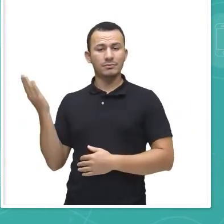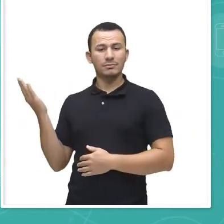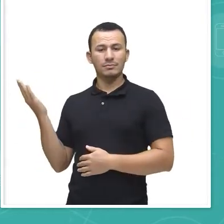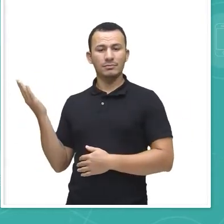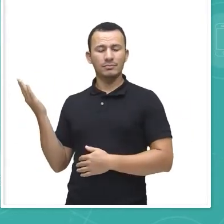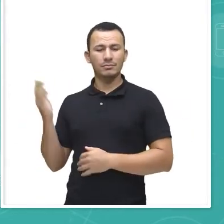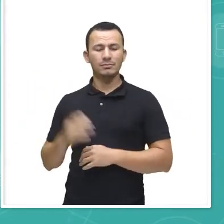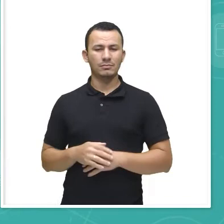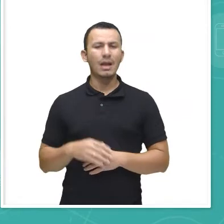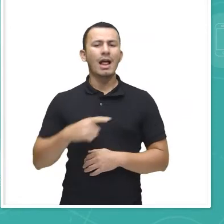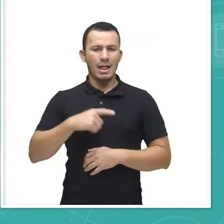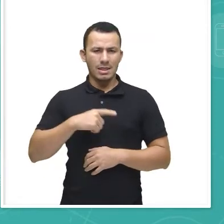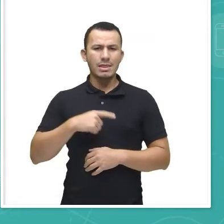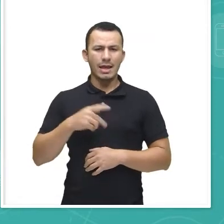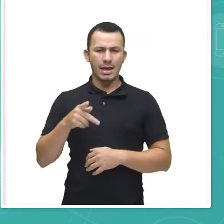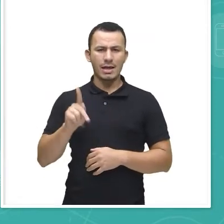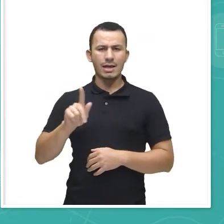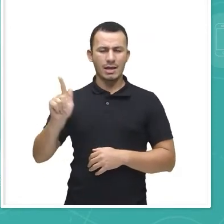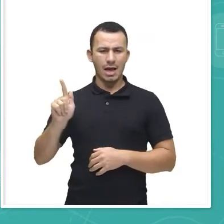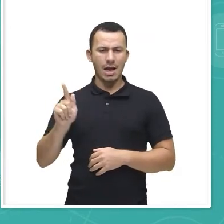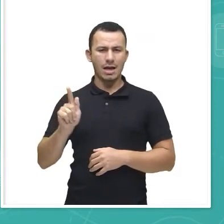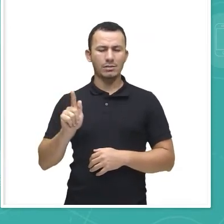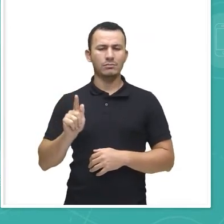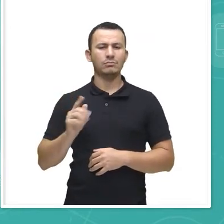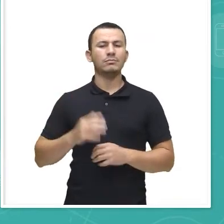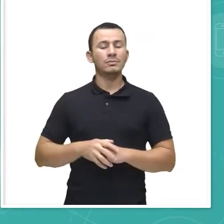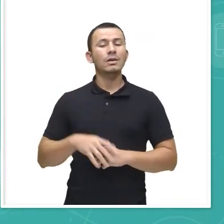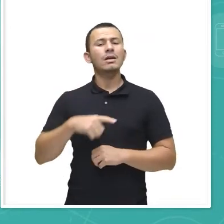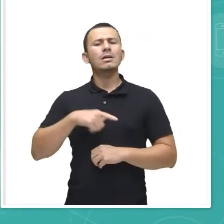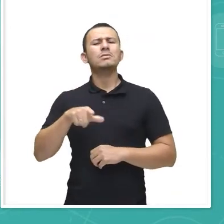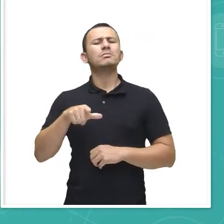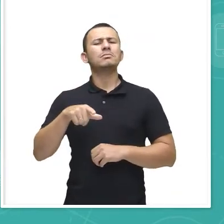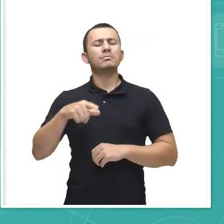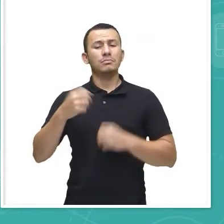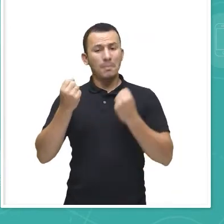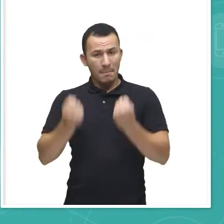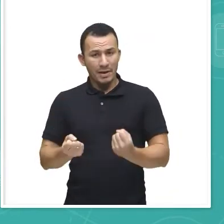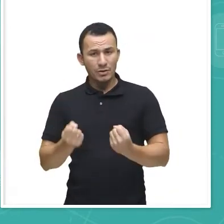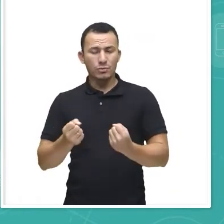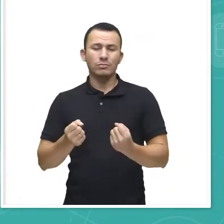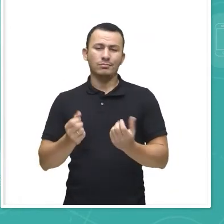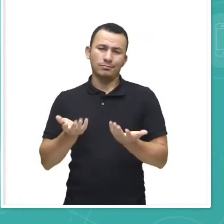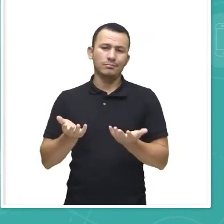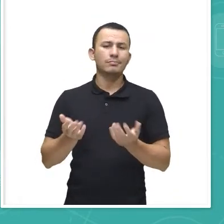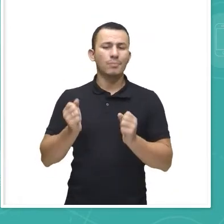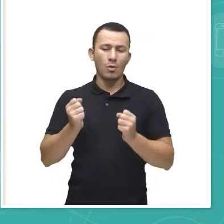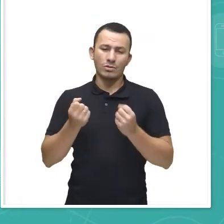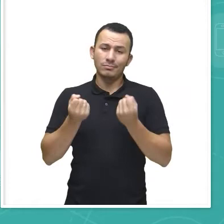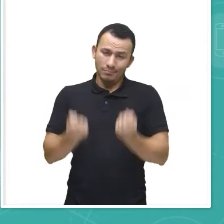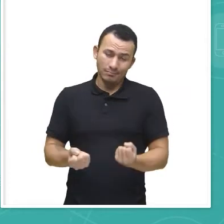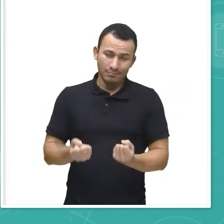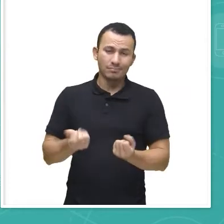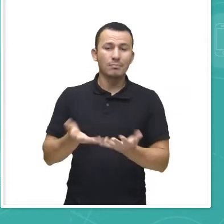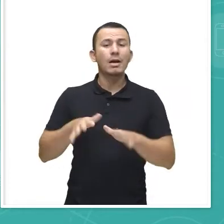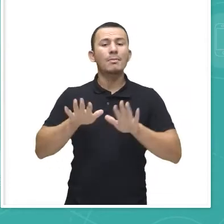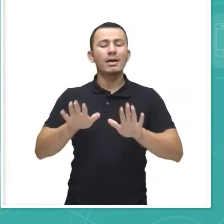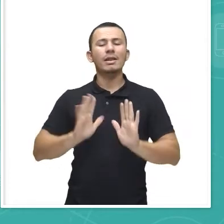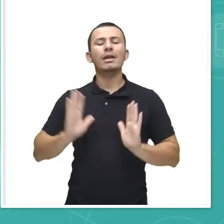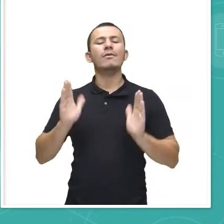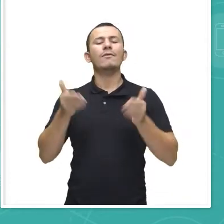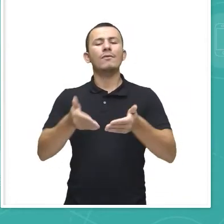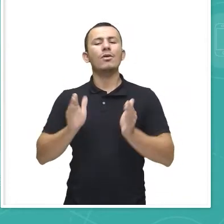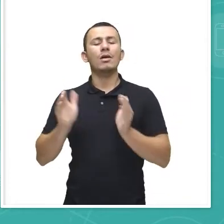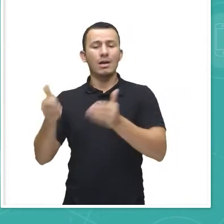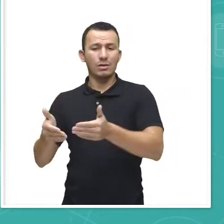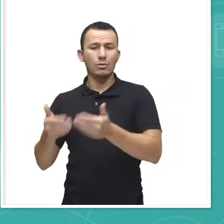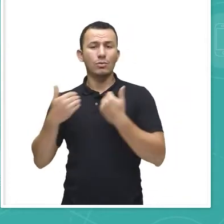os pezinhos, os halteres. Isso aumenta um pouco mais a carga dos exercícios. E aí eles trabalham grupos